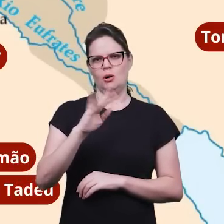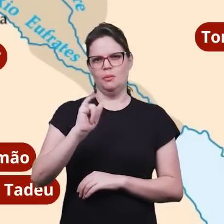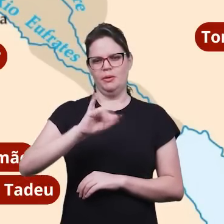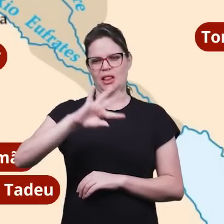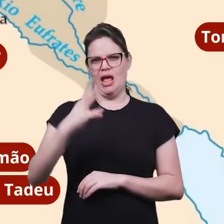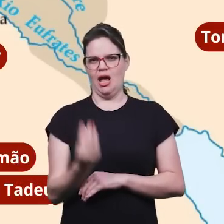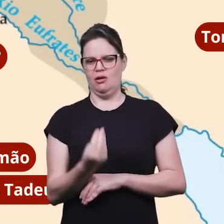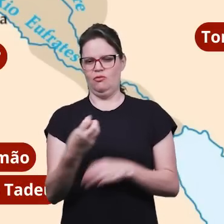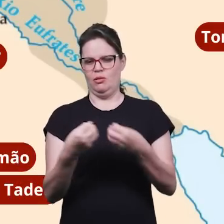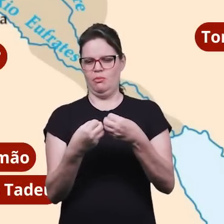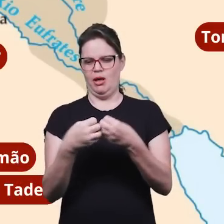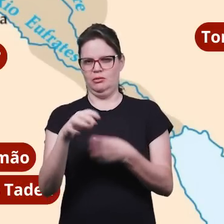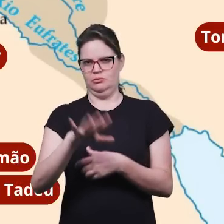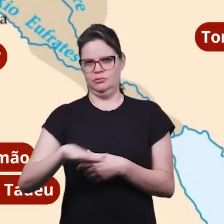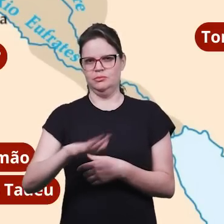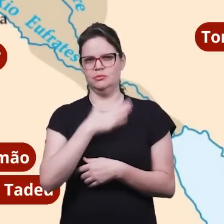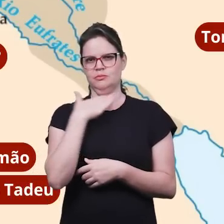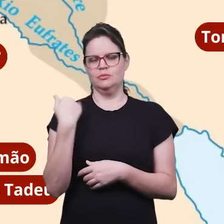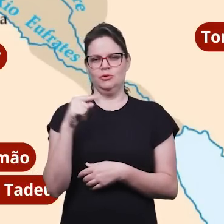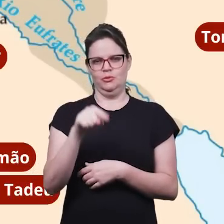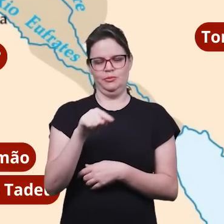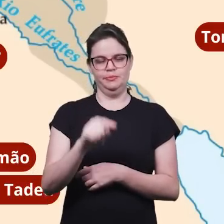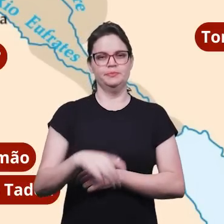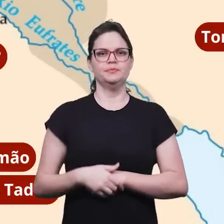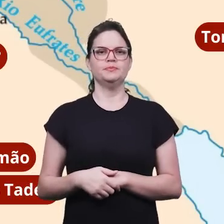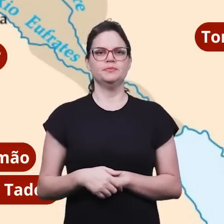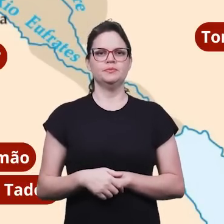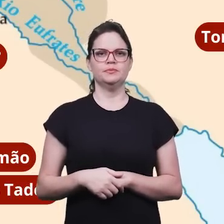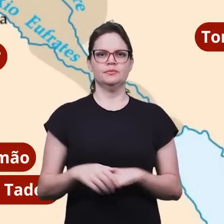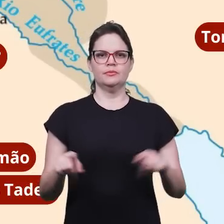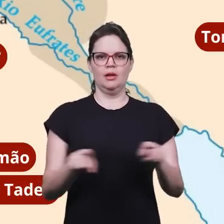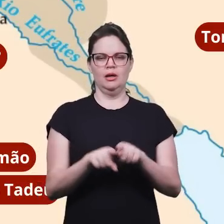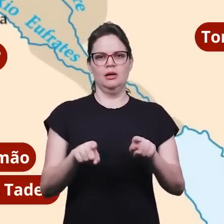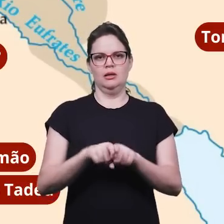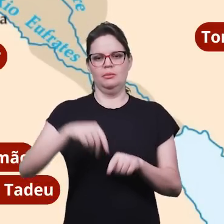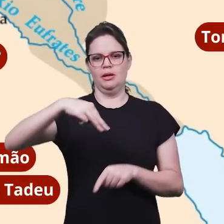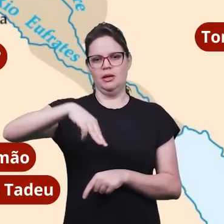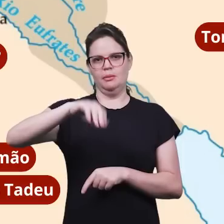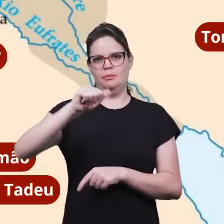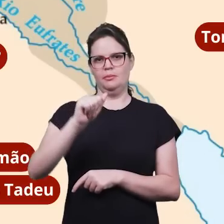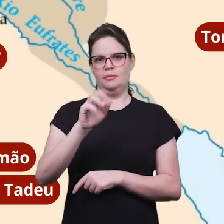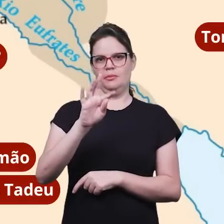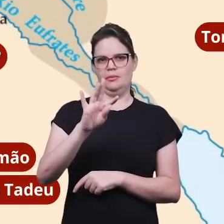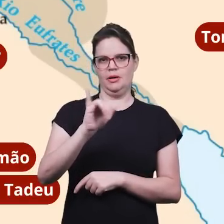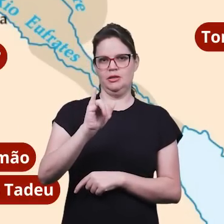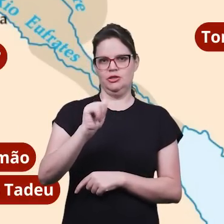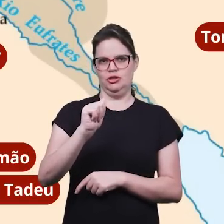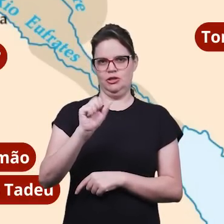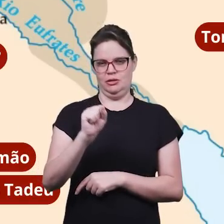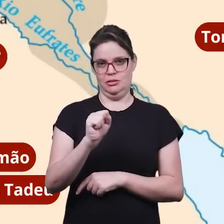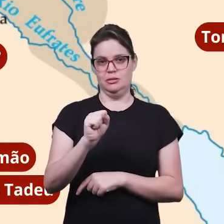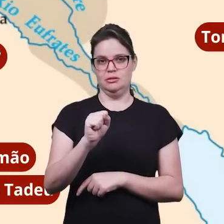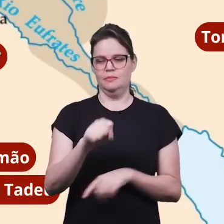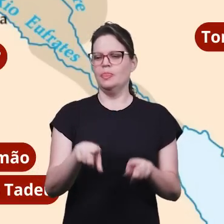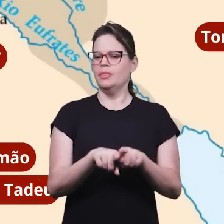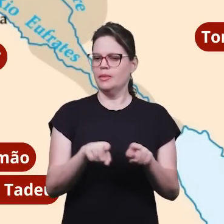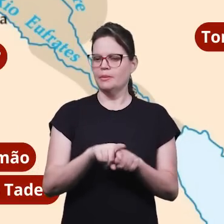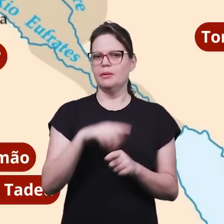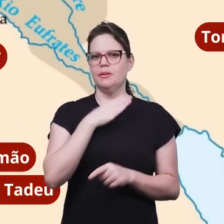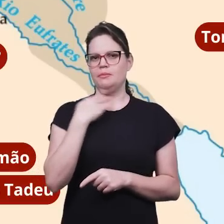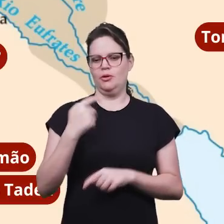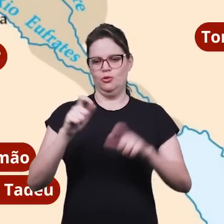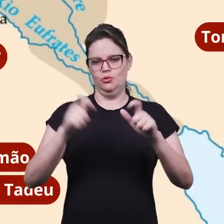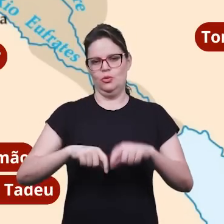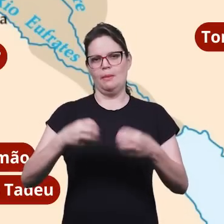da África, tem que ele morreu ali. E também o Matias, também morreu na mesma região